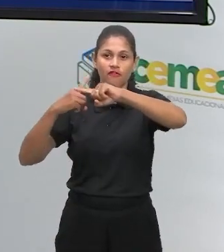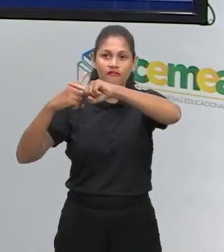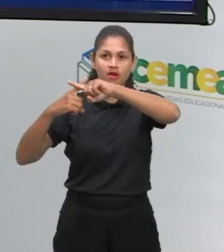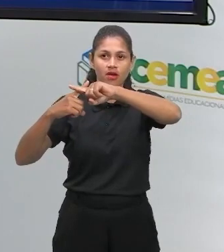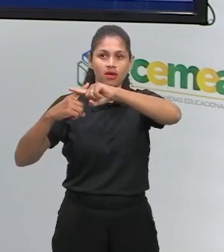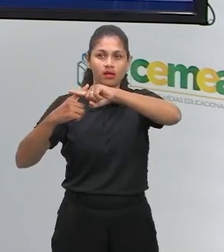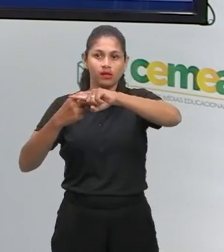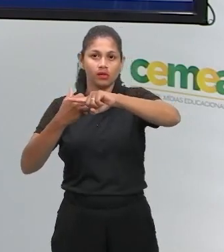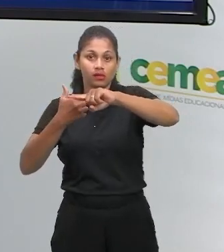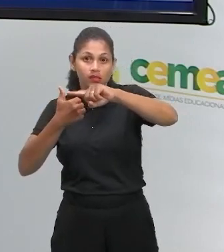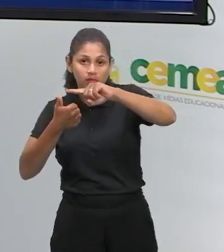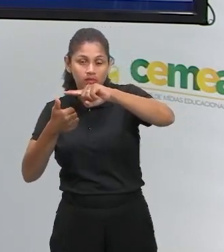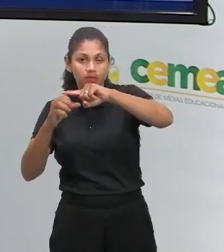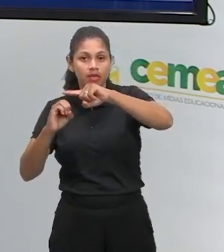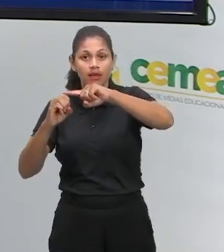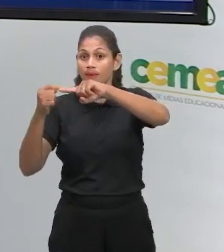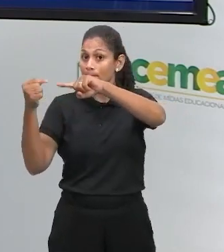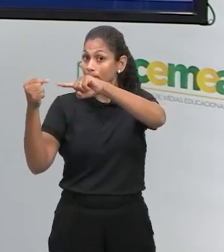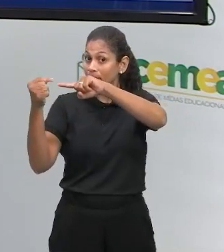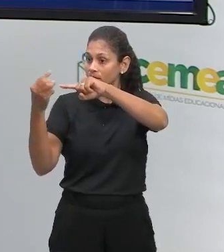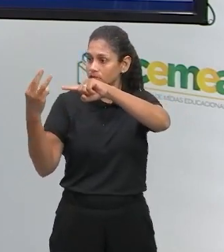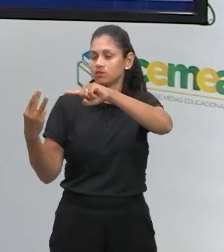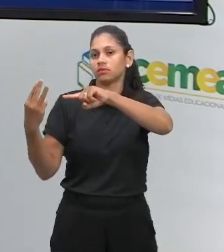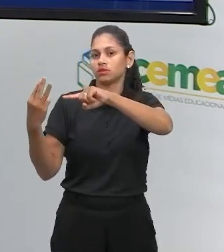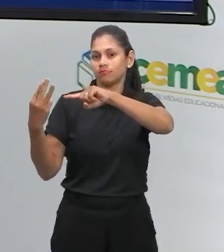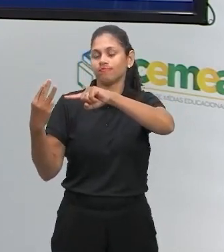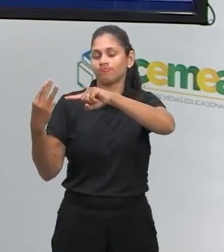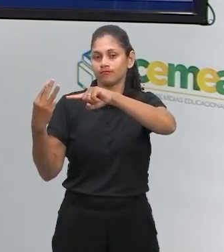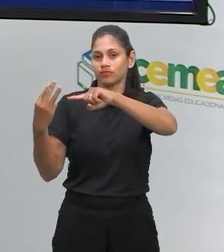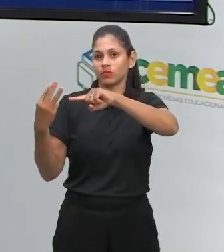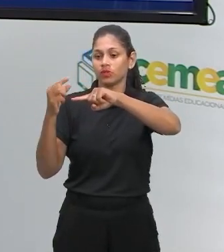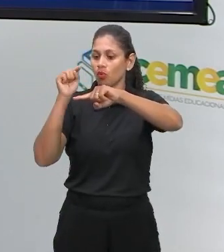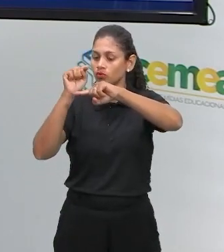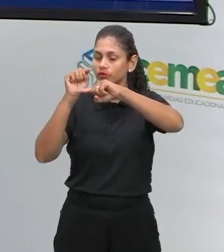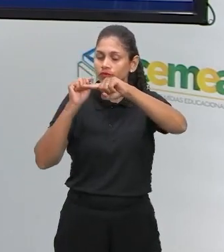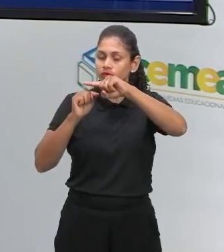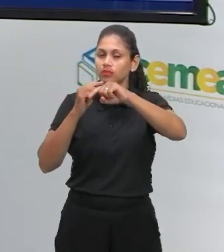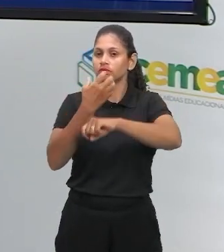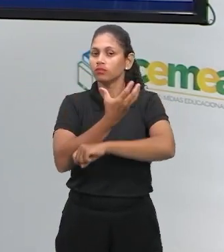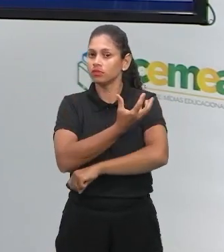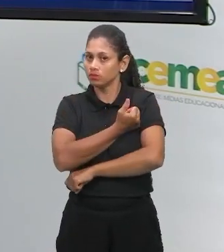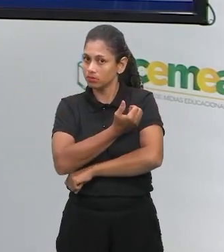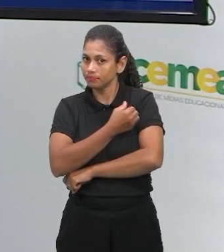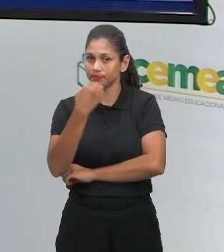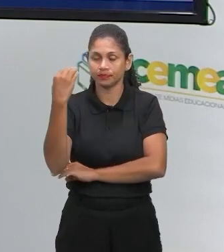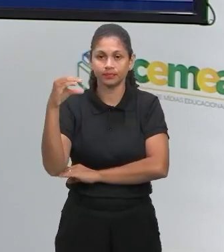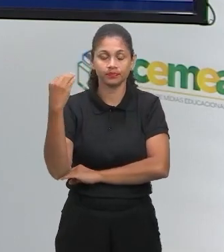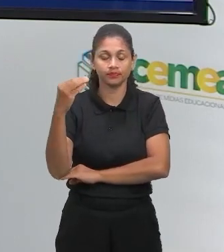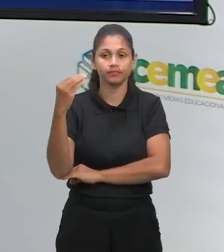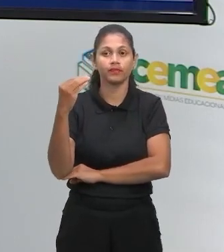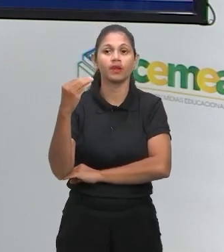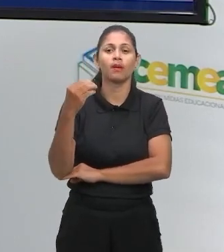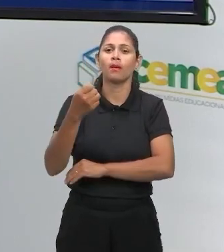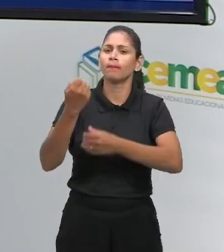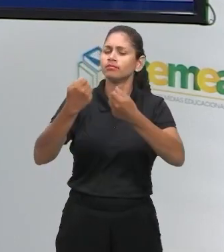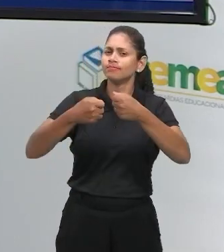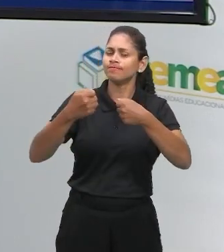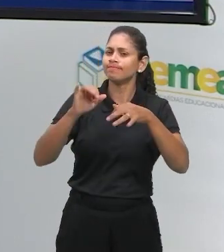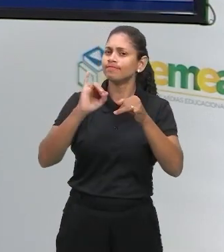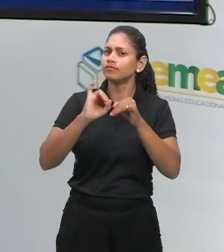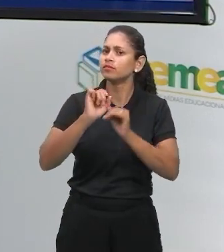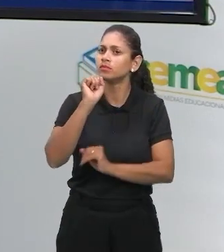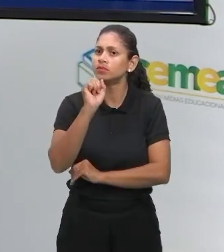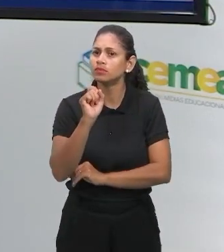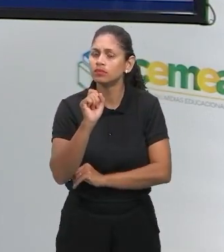aqui uma divisão de números que estão em notação científica. Para isso, o que devemos fazer? Percebe